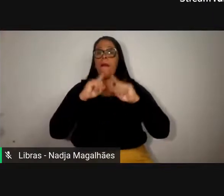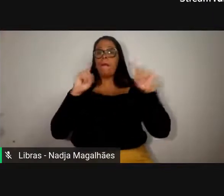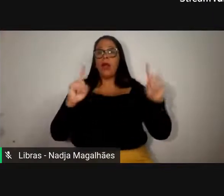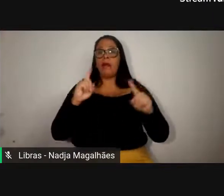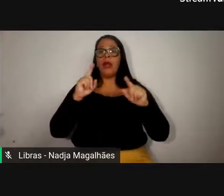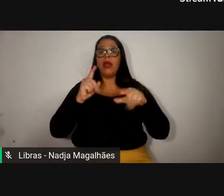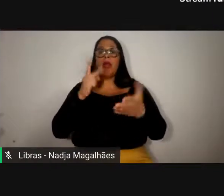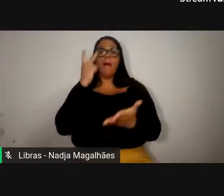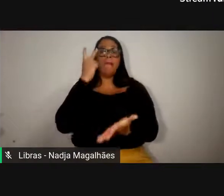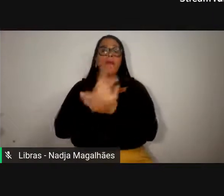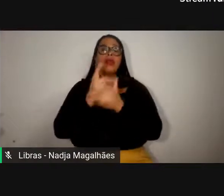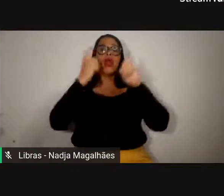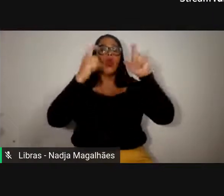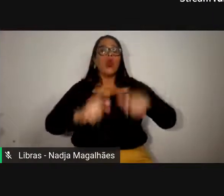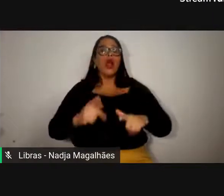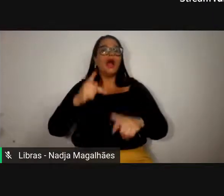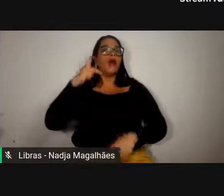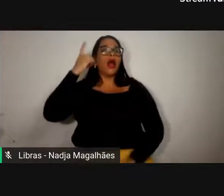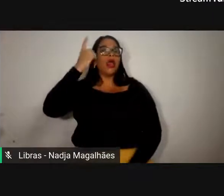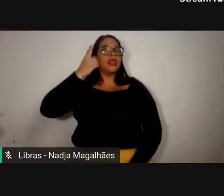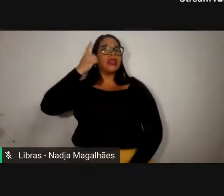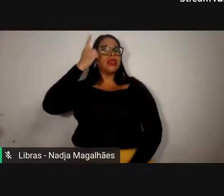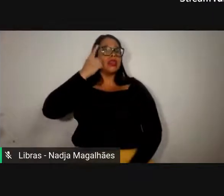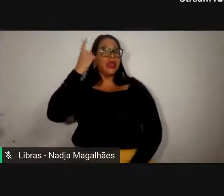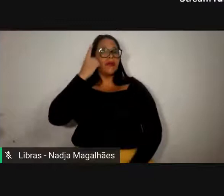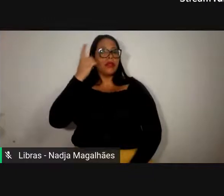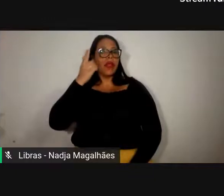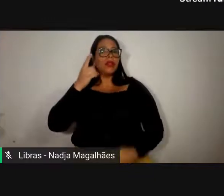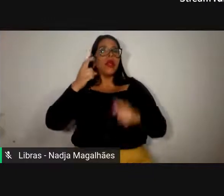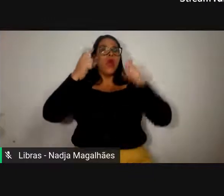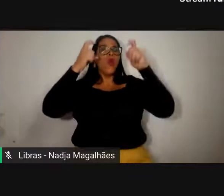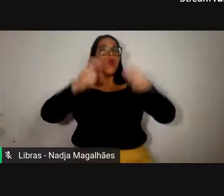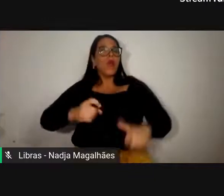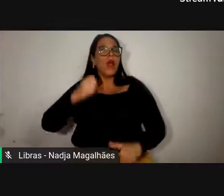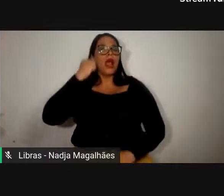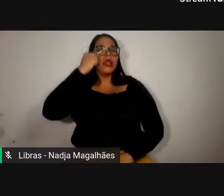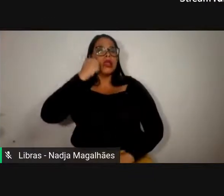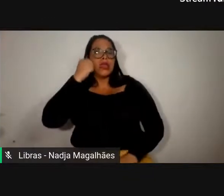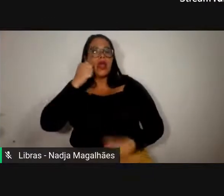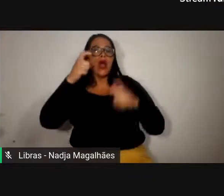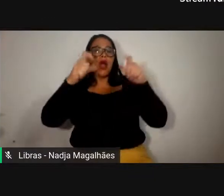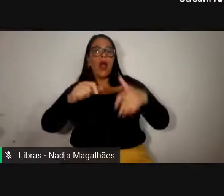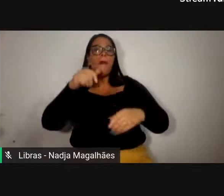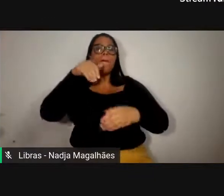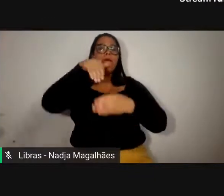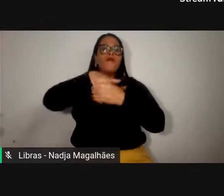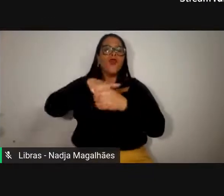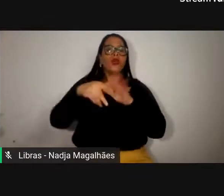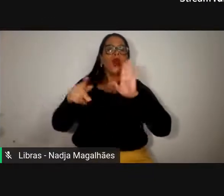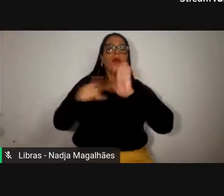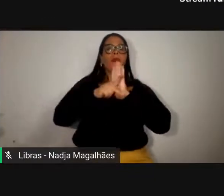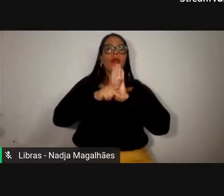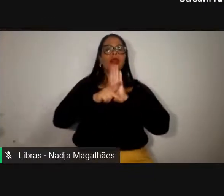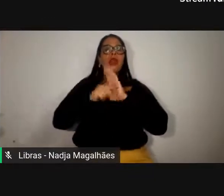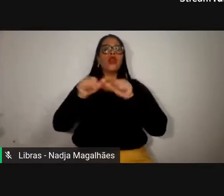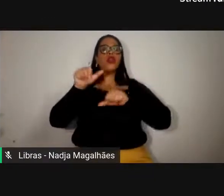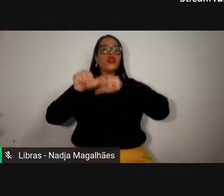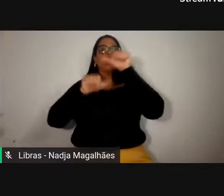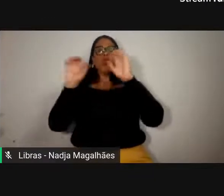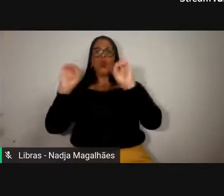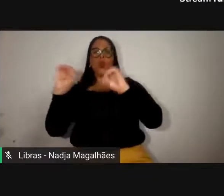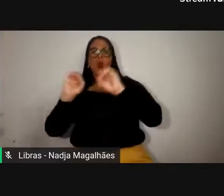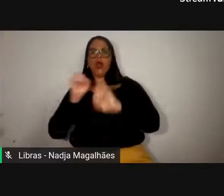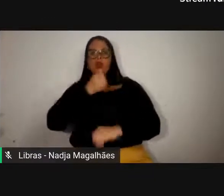fala justamente dos parlamentares, porque eles têm voz, porque eles têm voto para falar naquele momento, e os jornalistas não